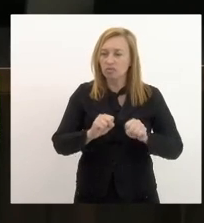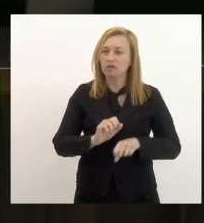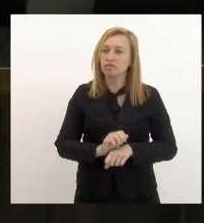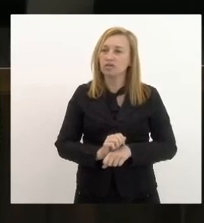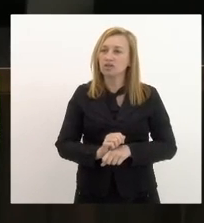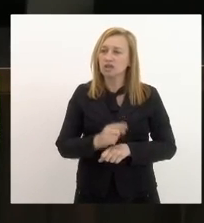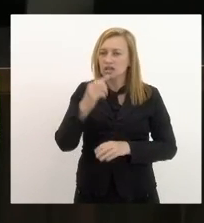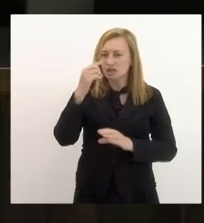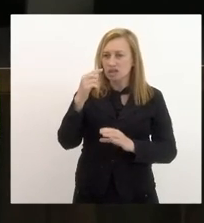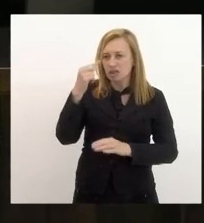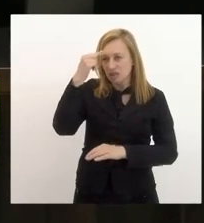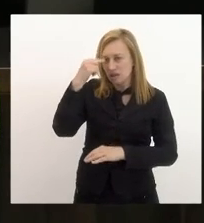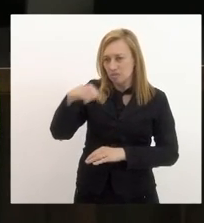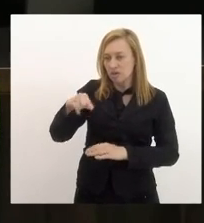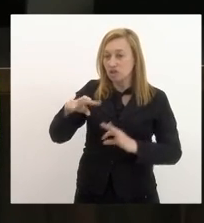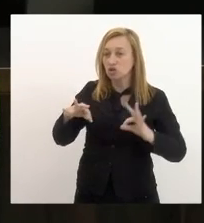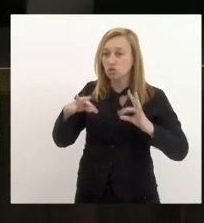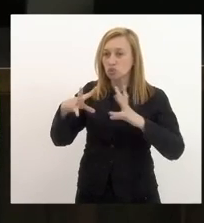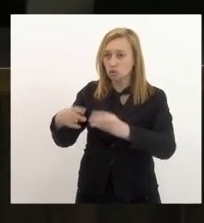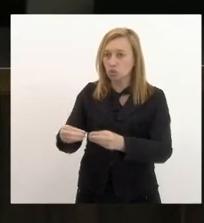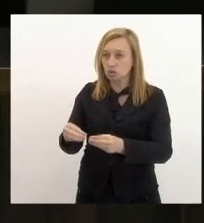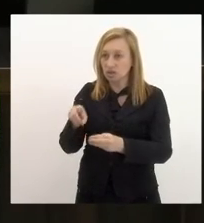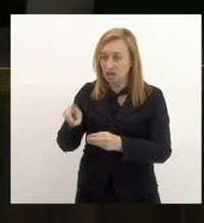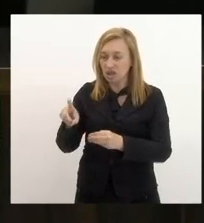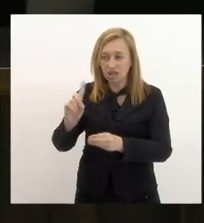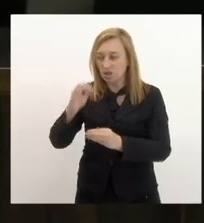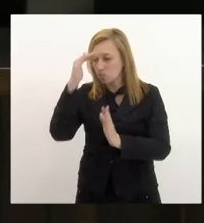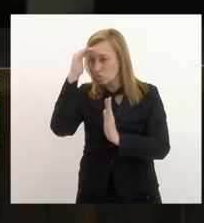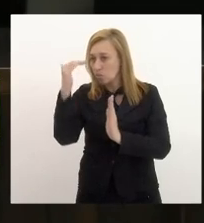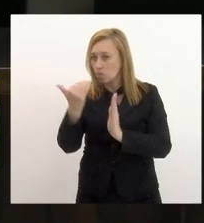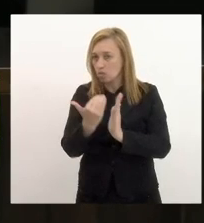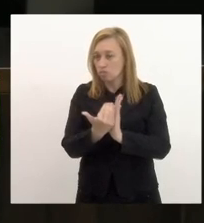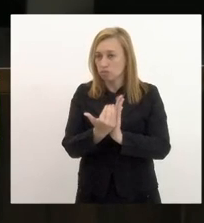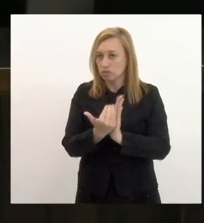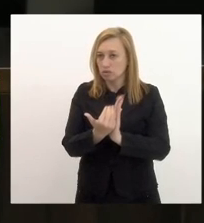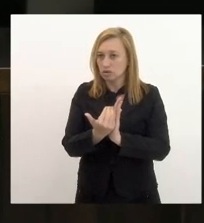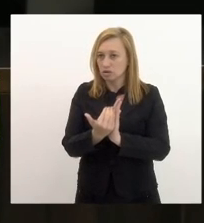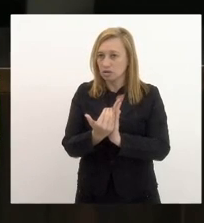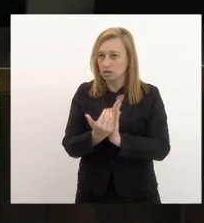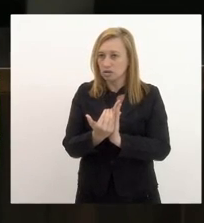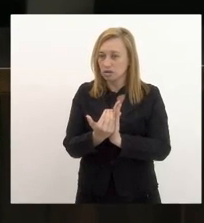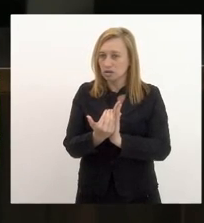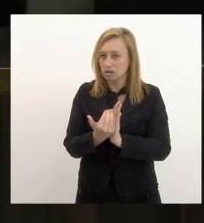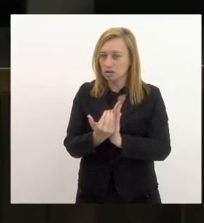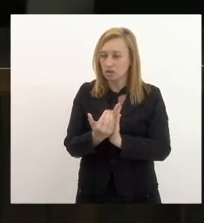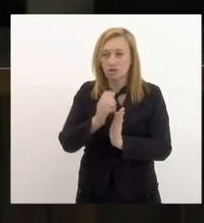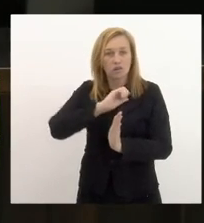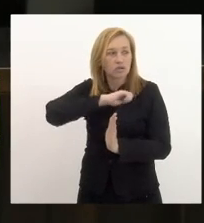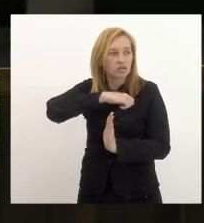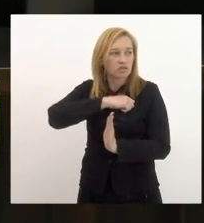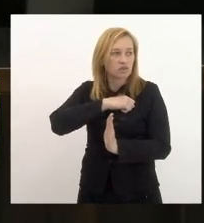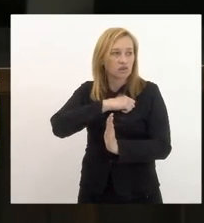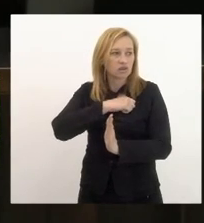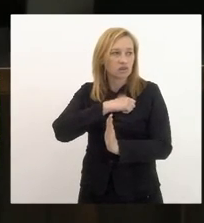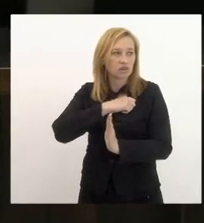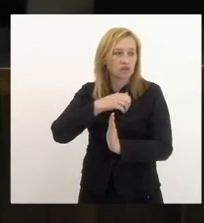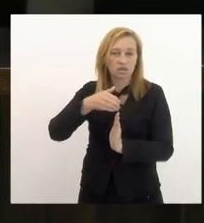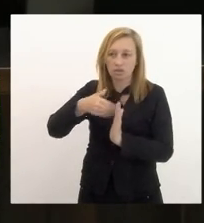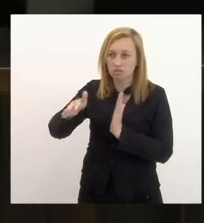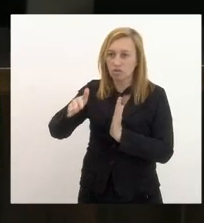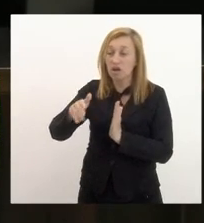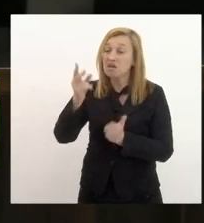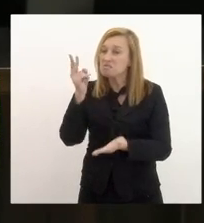mande para o espaço todos aqueles que não estão cumprindo os seus incentivos fiscais mesmo que a